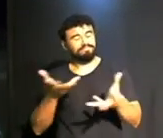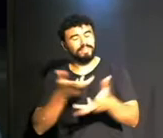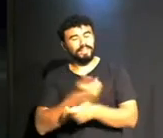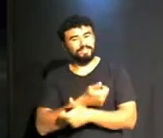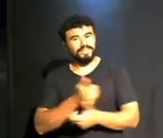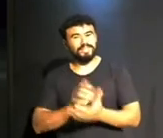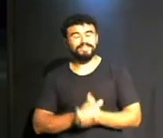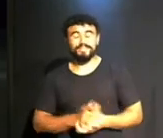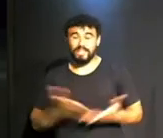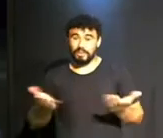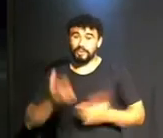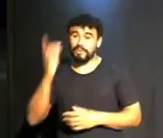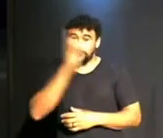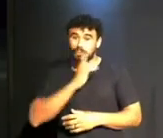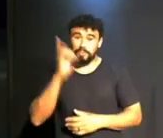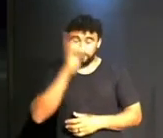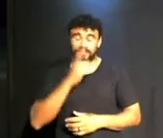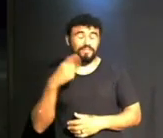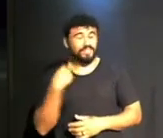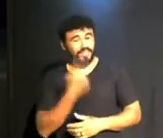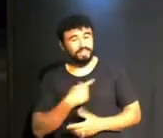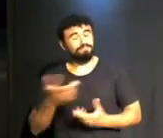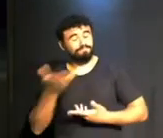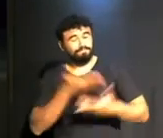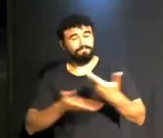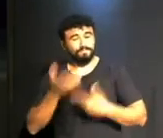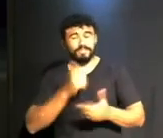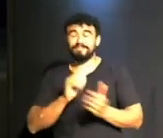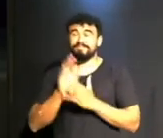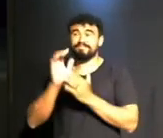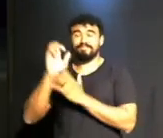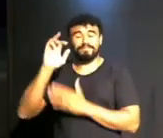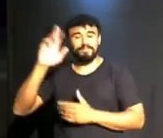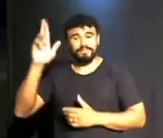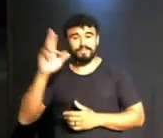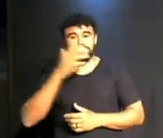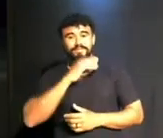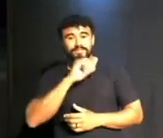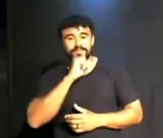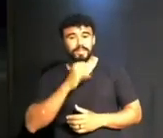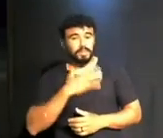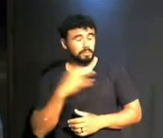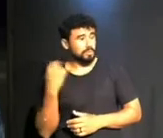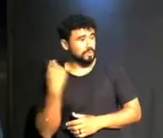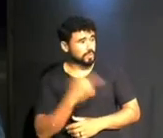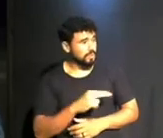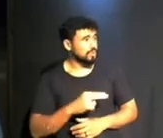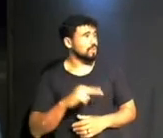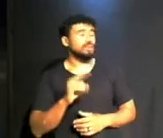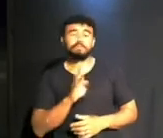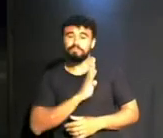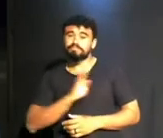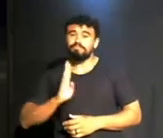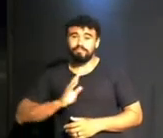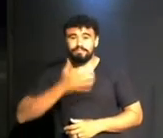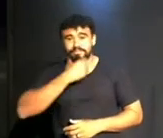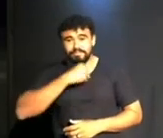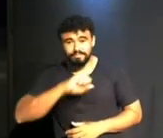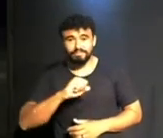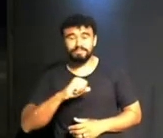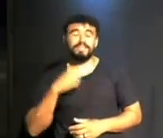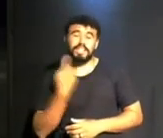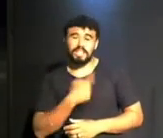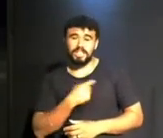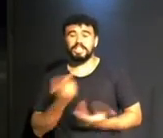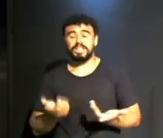maravilha mais um Domingo onde estamos juntos celebrando ao nosso Deus e pai meu nome é Márcio Meira sobre isso pudesse igreja já